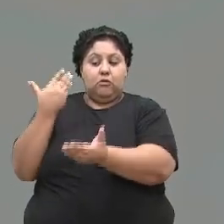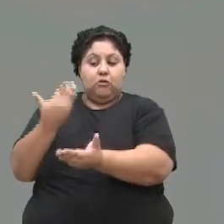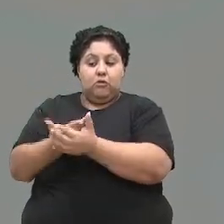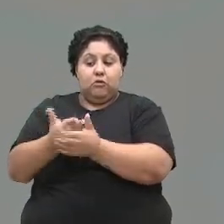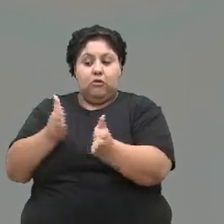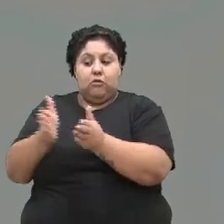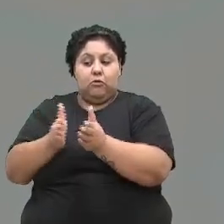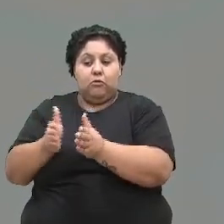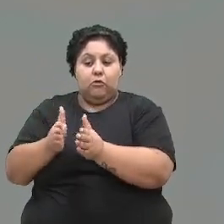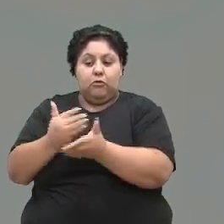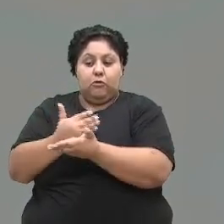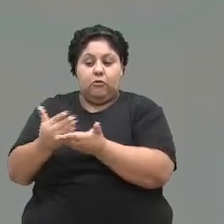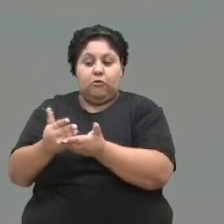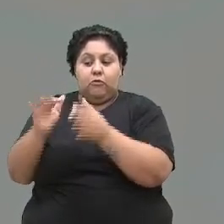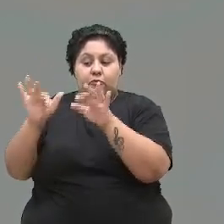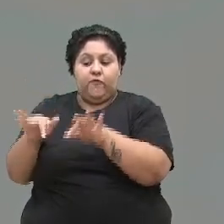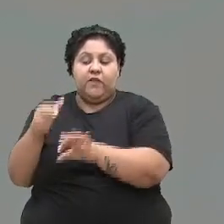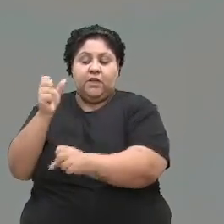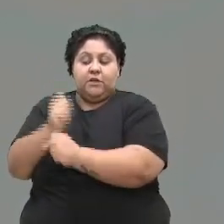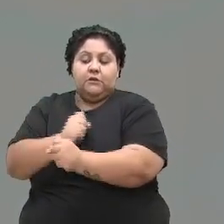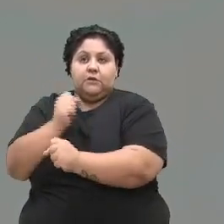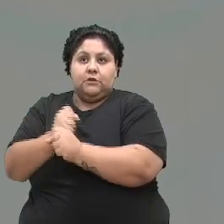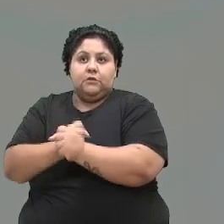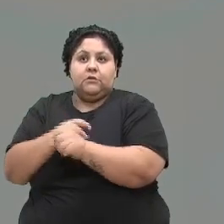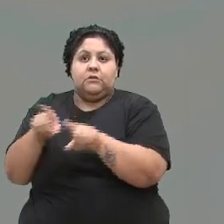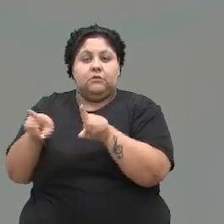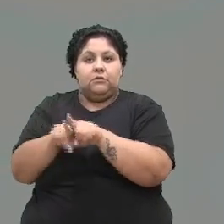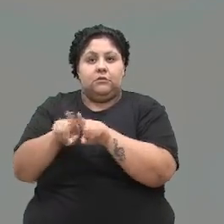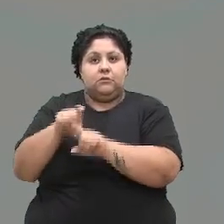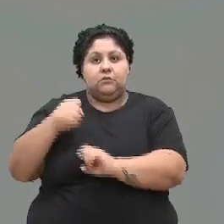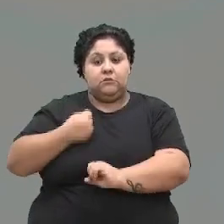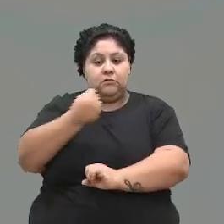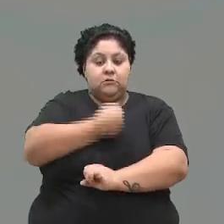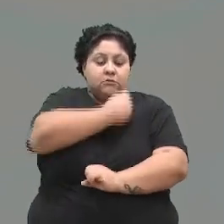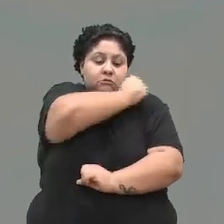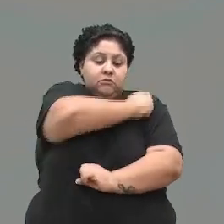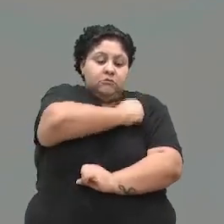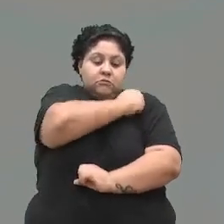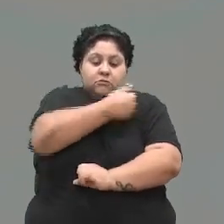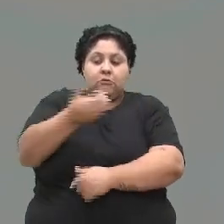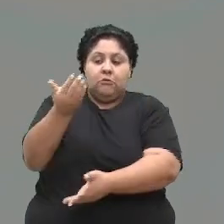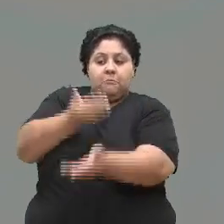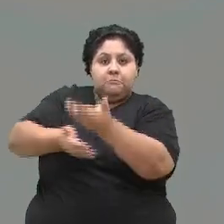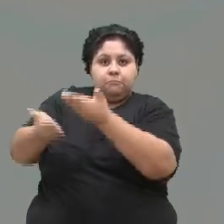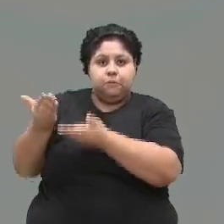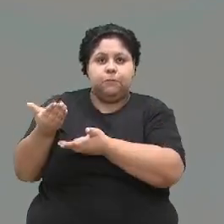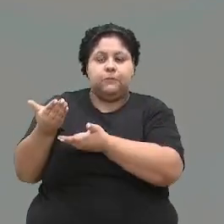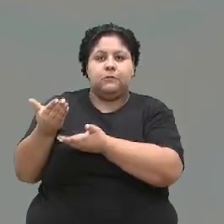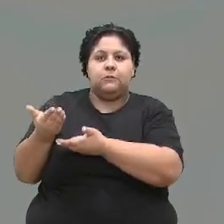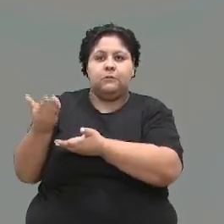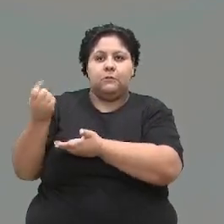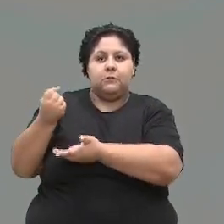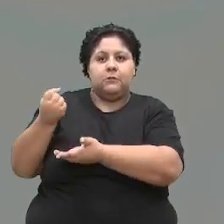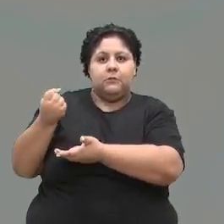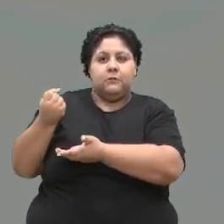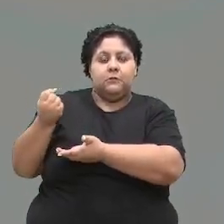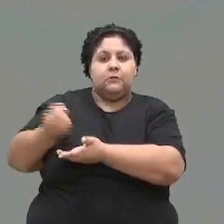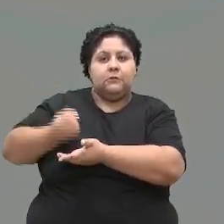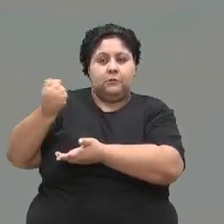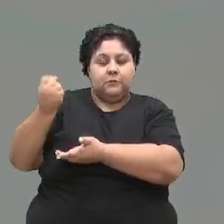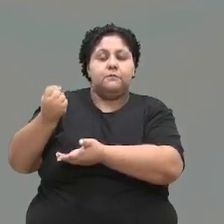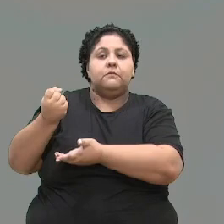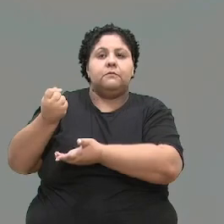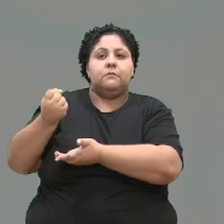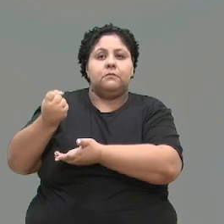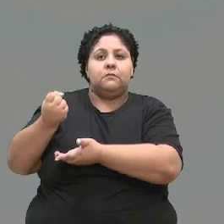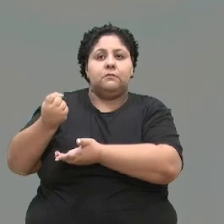e término das obras, bem como o número de estudantes atendidos, número de estudantes que serão